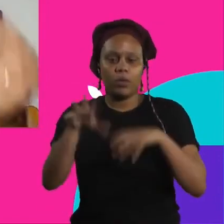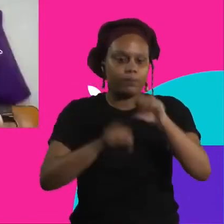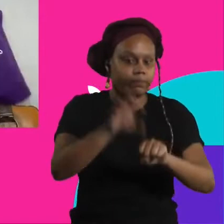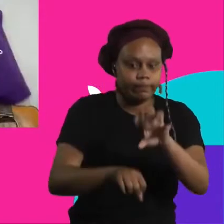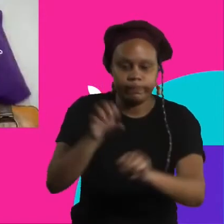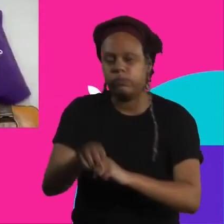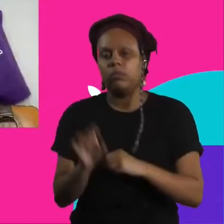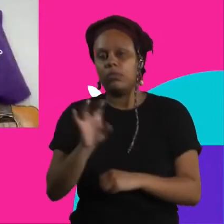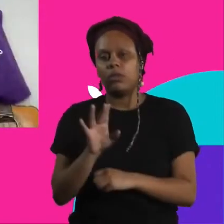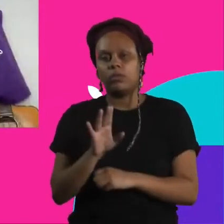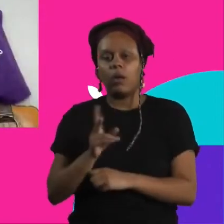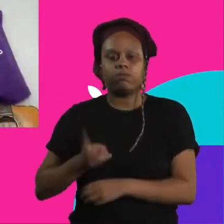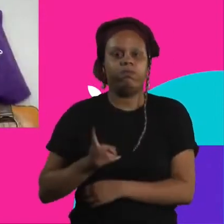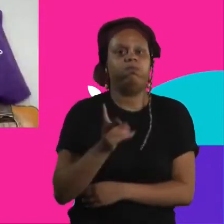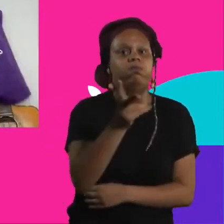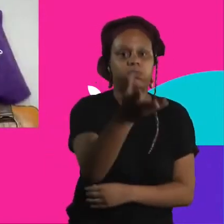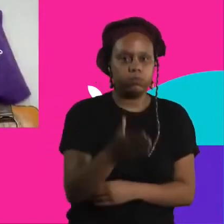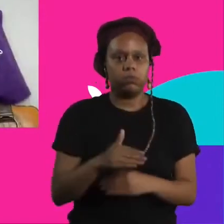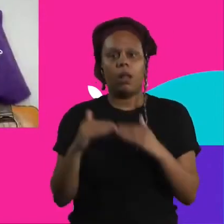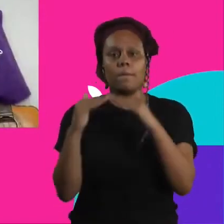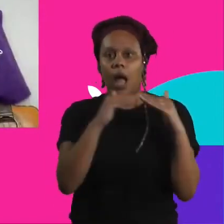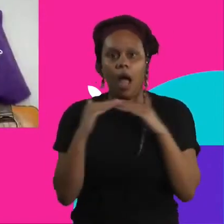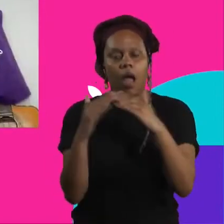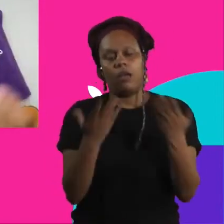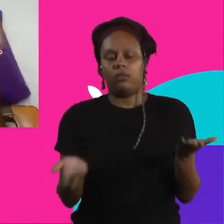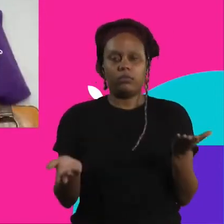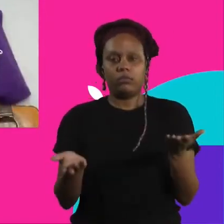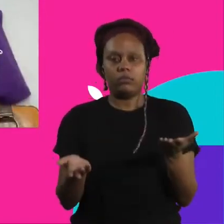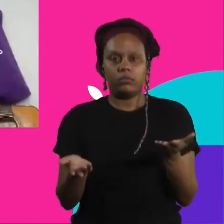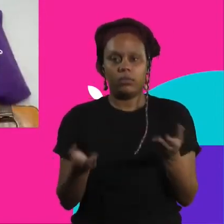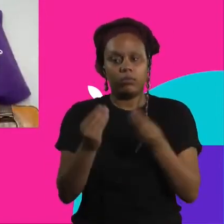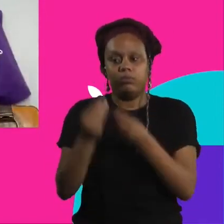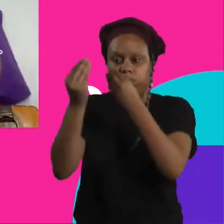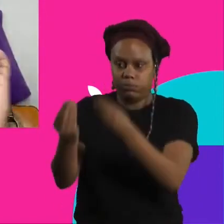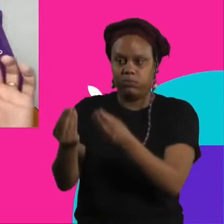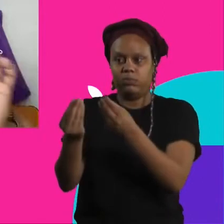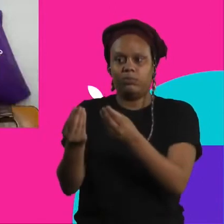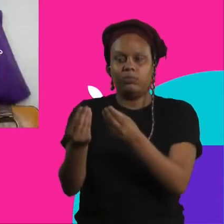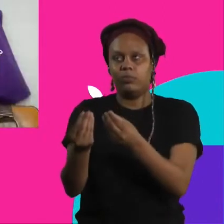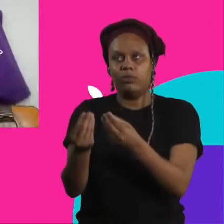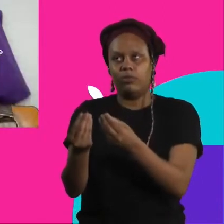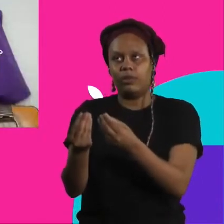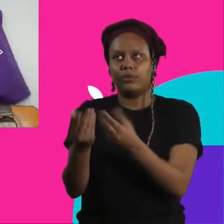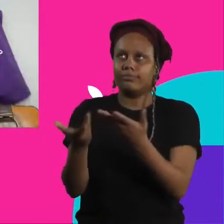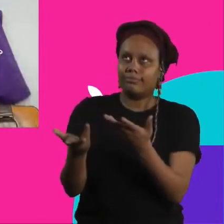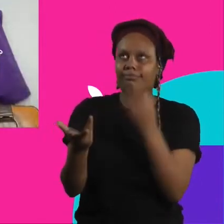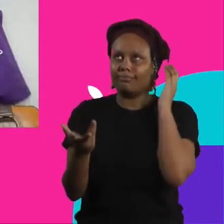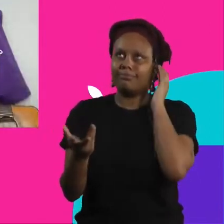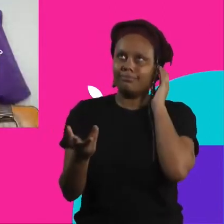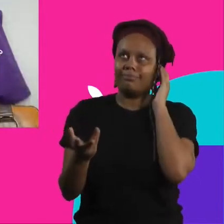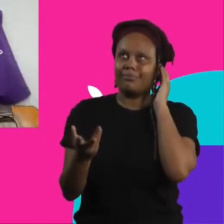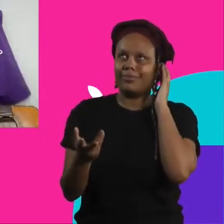fim, né, e mais um comportamento de consumo nesse sentido? E aí, devolvendo uma pimentinha a mais na pergunta para você aí,